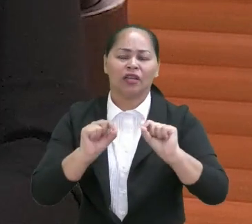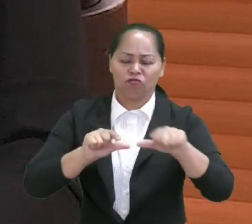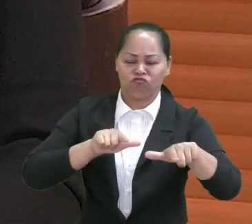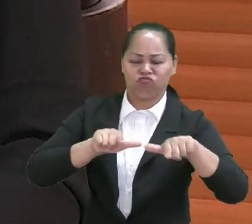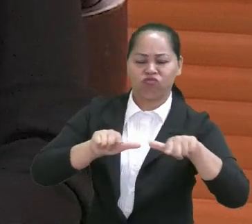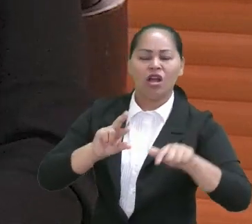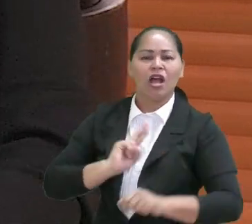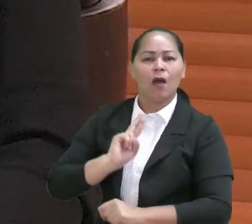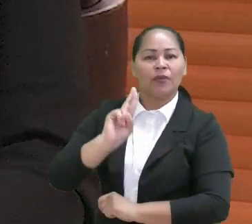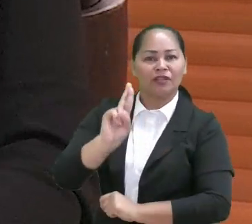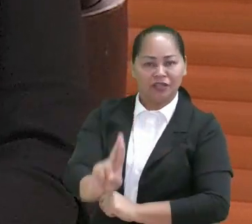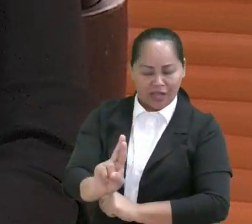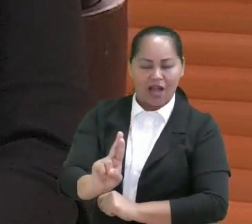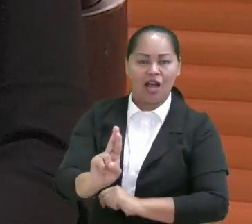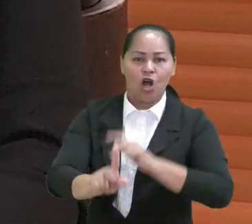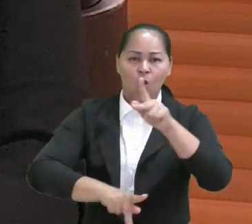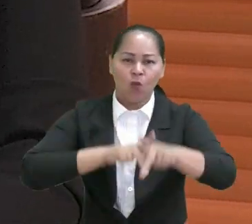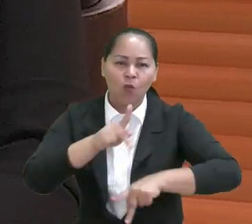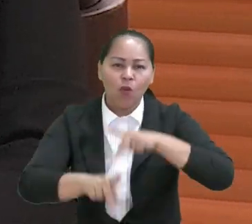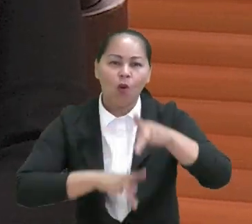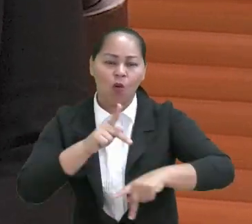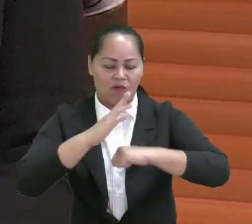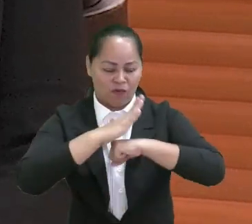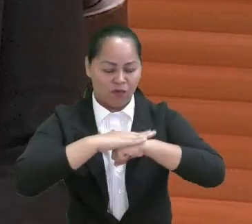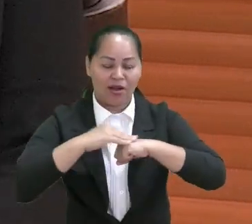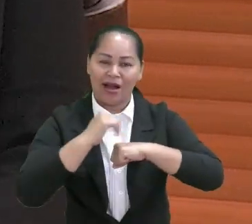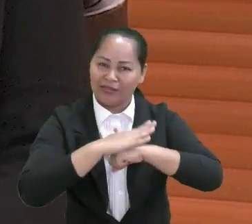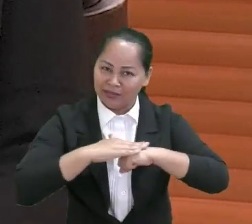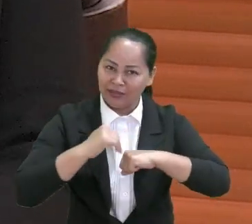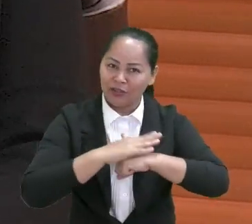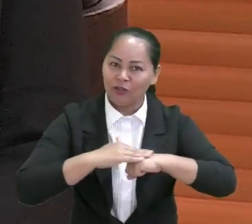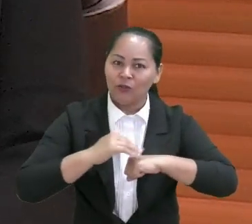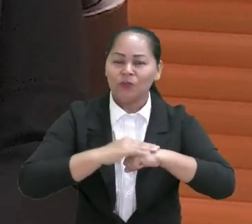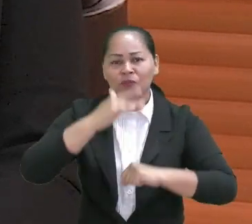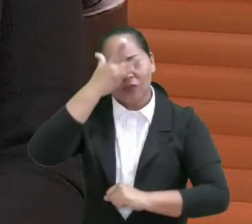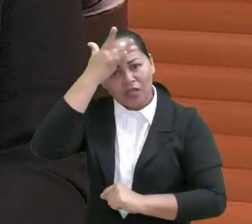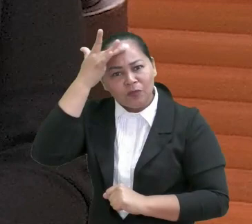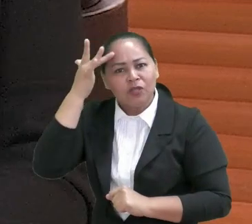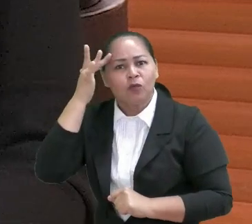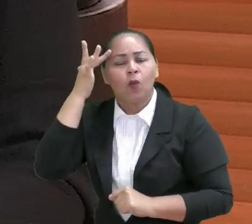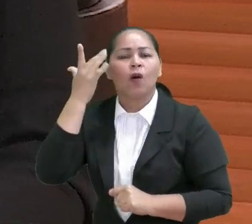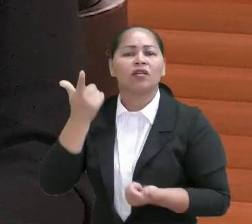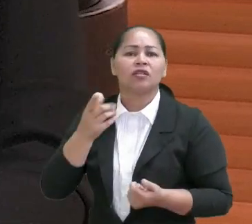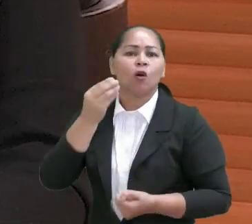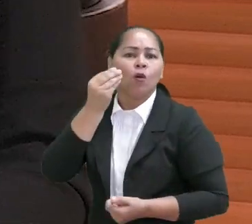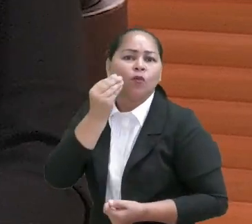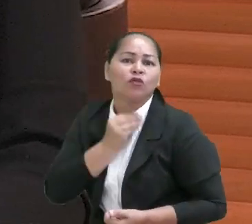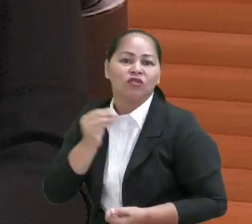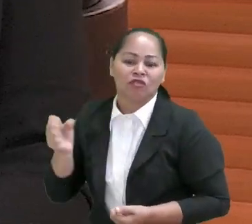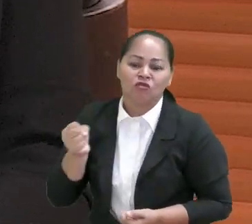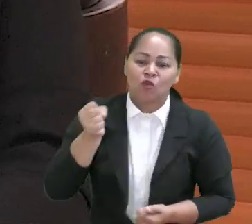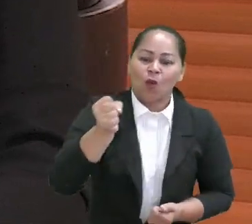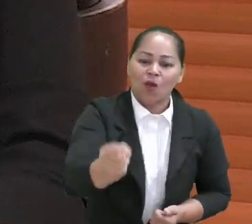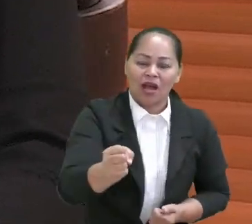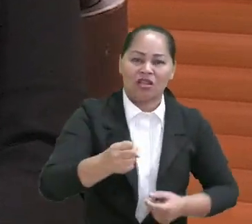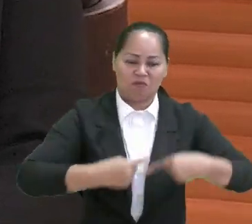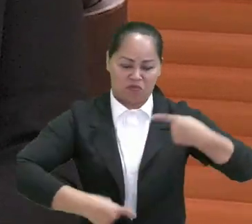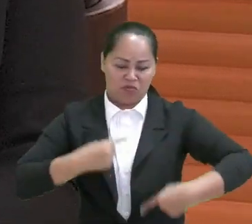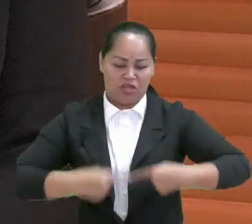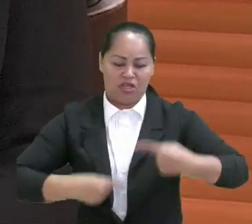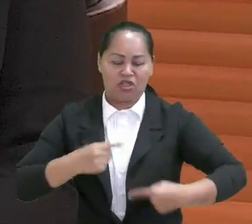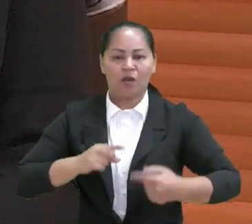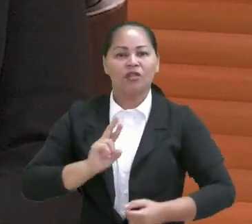trabalho, carinho. Né, as pessoas, né, dão uma oportunidade para a gente, mas também